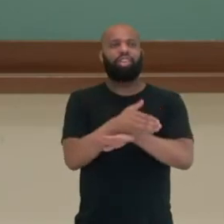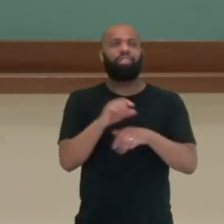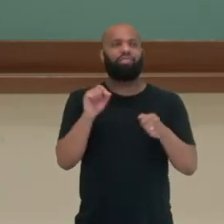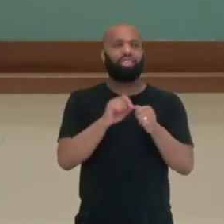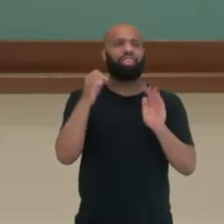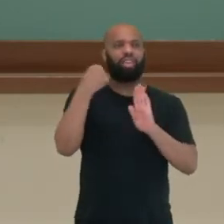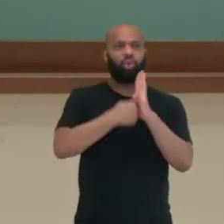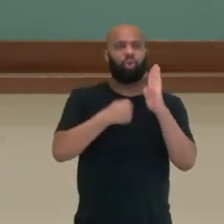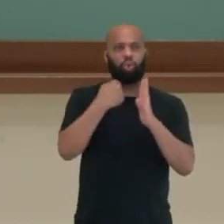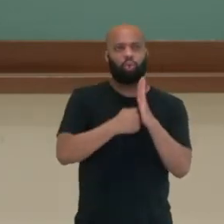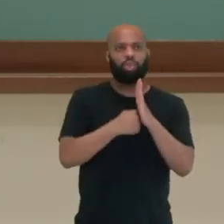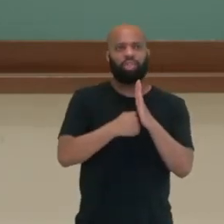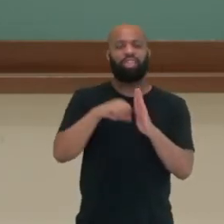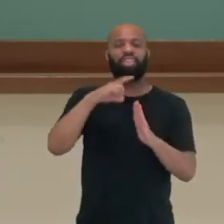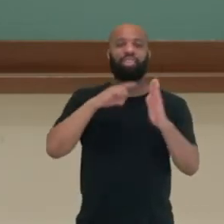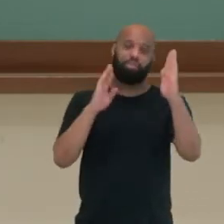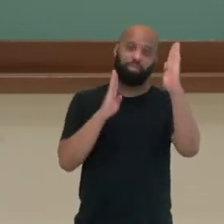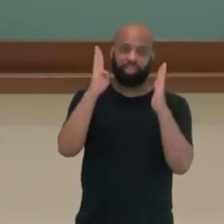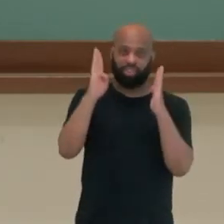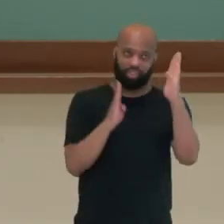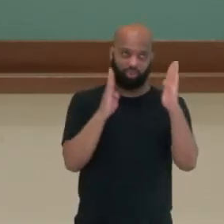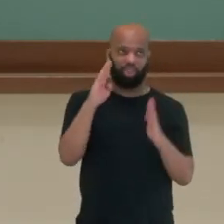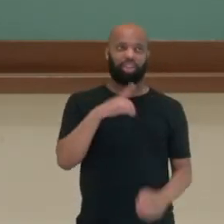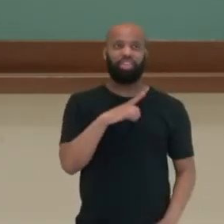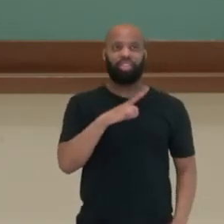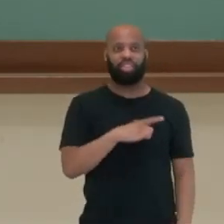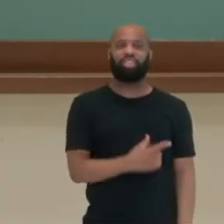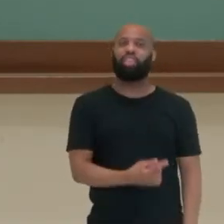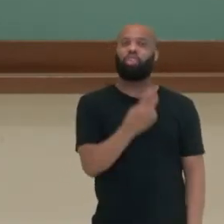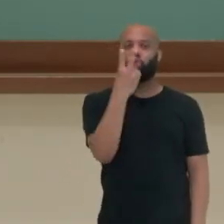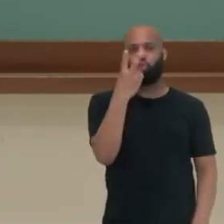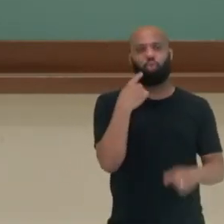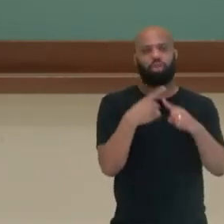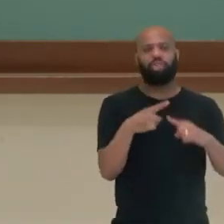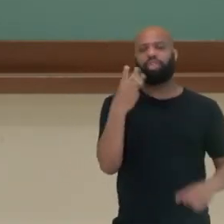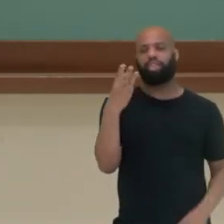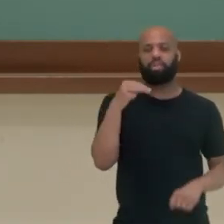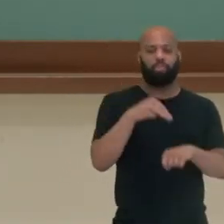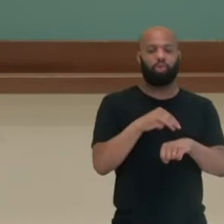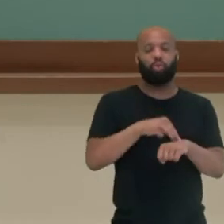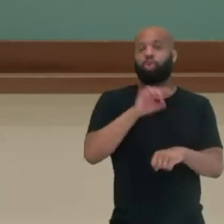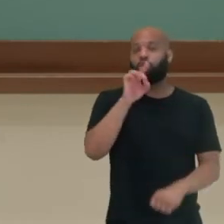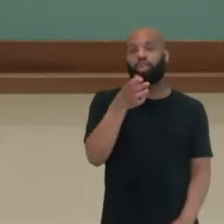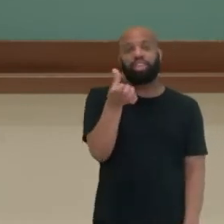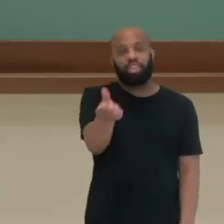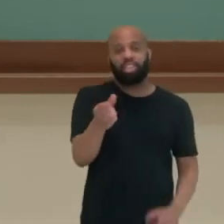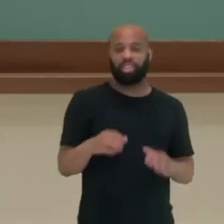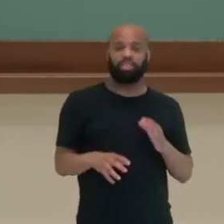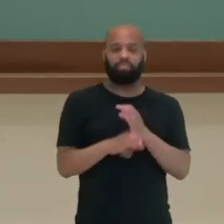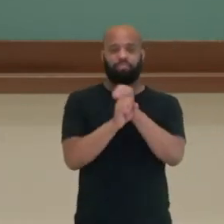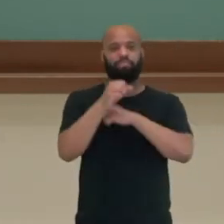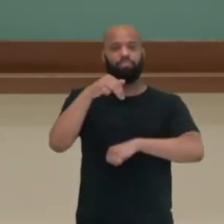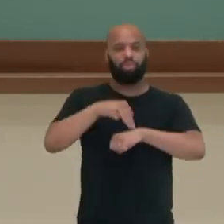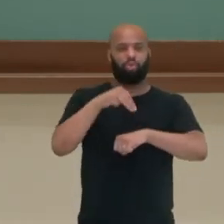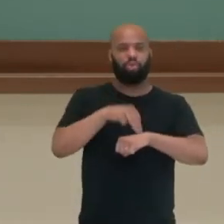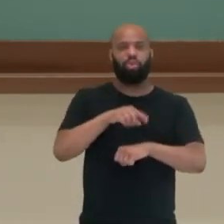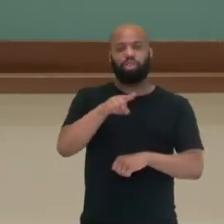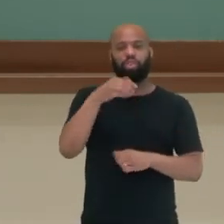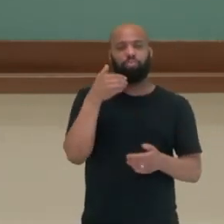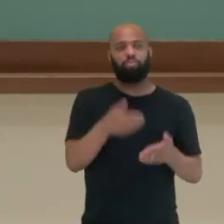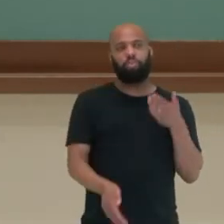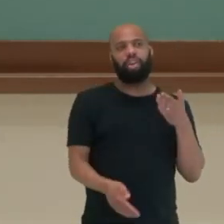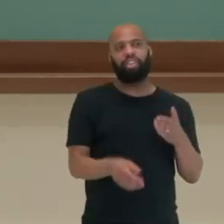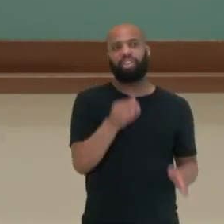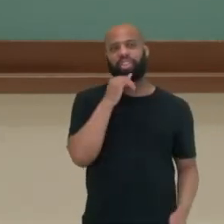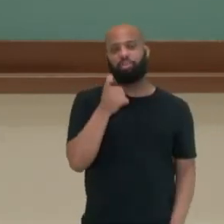sua primeira luta, e daí são 2 rounds de 3 minutos, são 6 minutos, que você pode perder talvez em 10